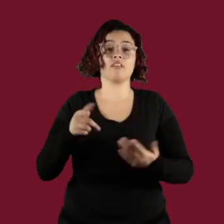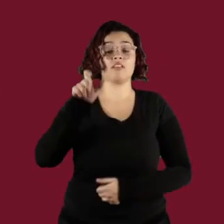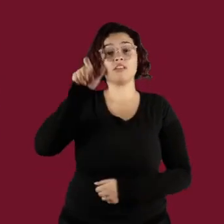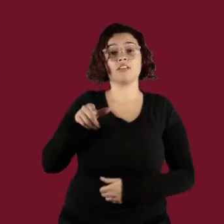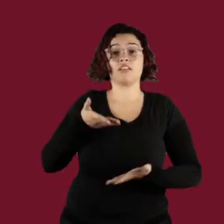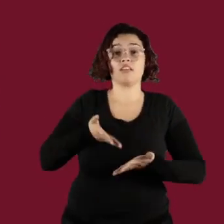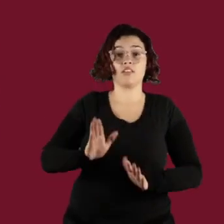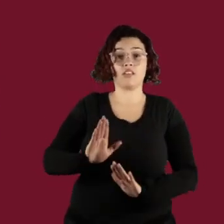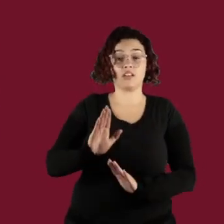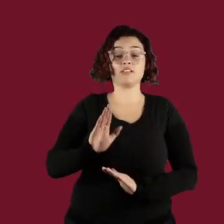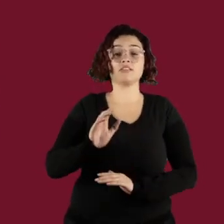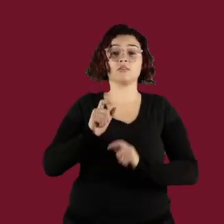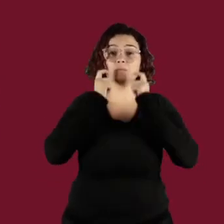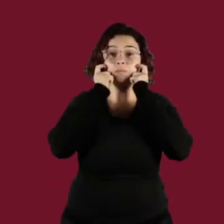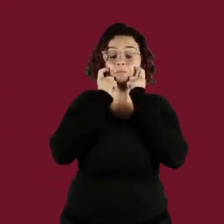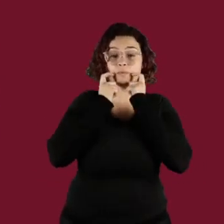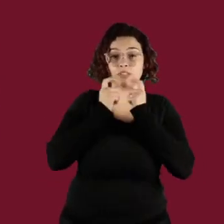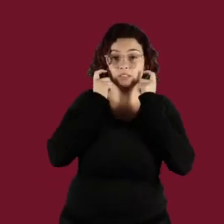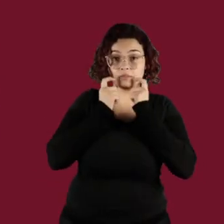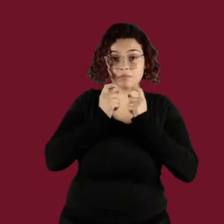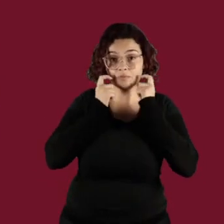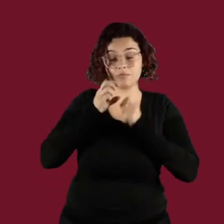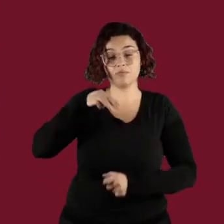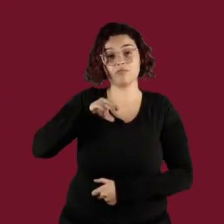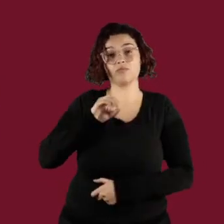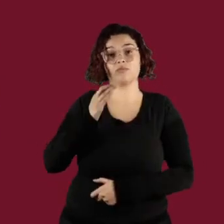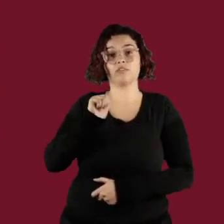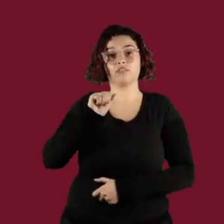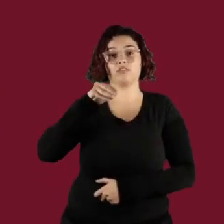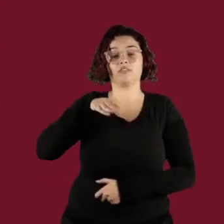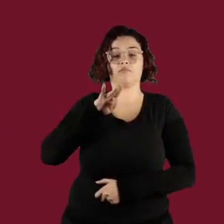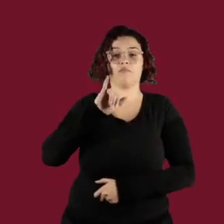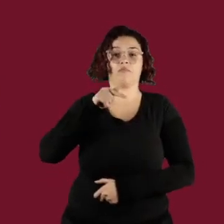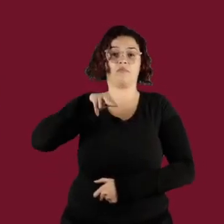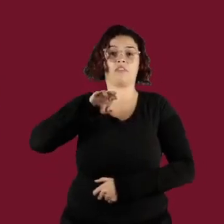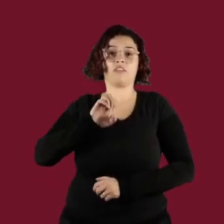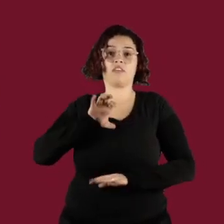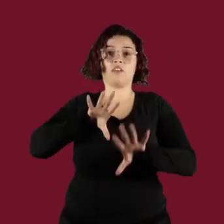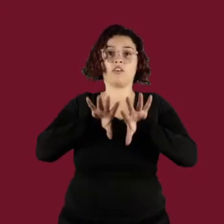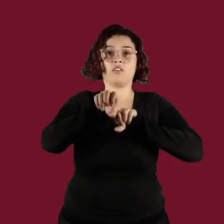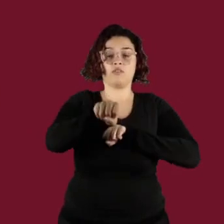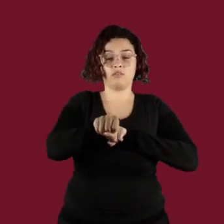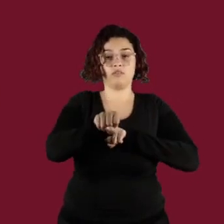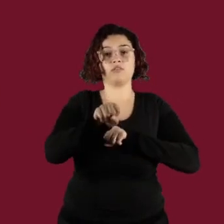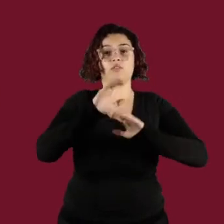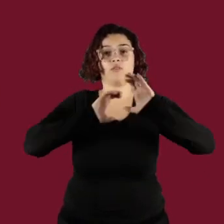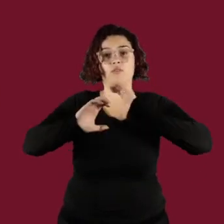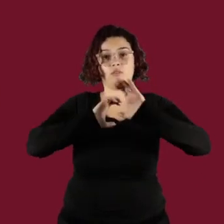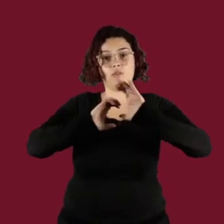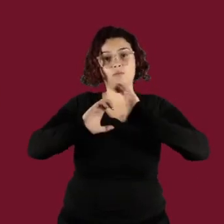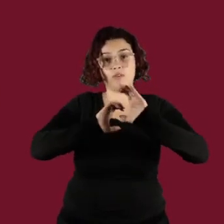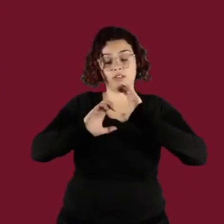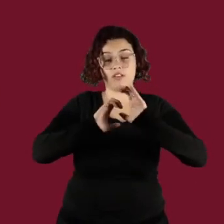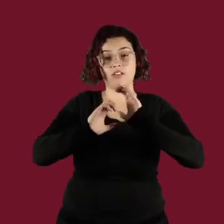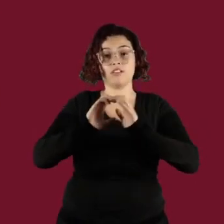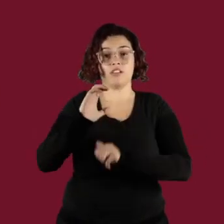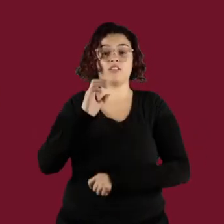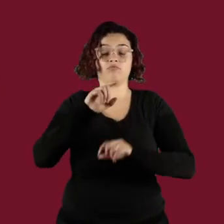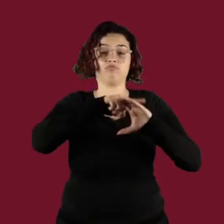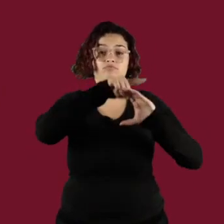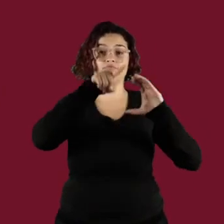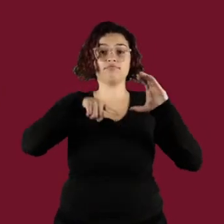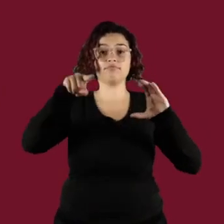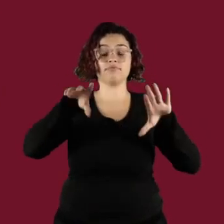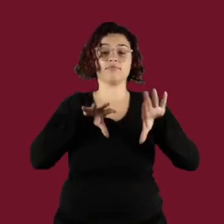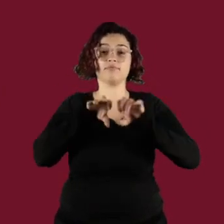profissão na ONU News desde 2010, é formado em Ciências da Comunicação em Maputo, Moçambique, concluiu o curso superior